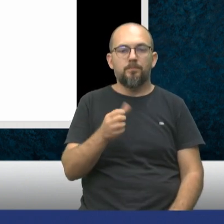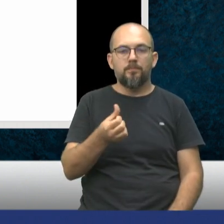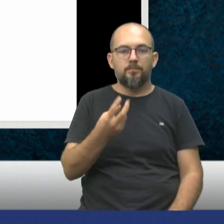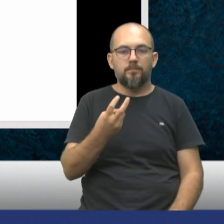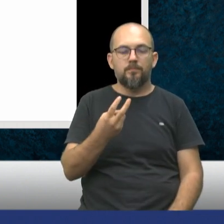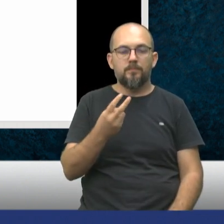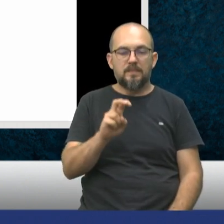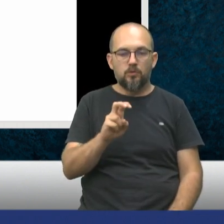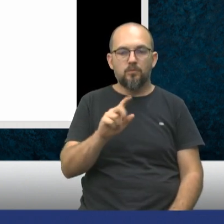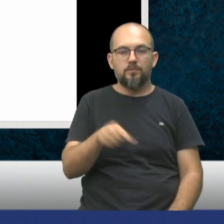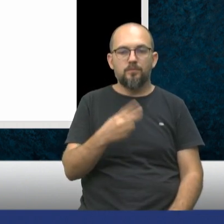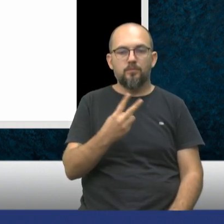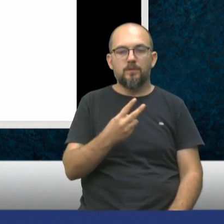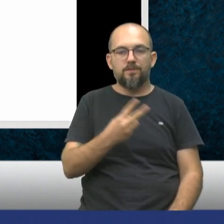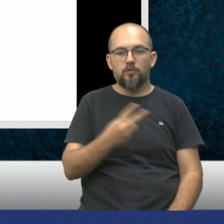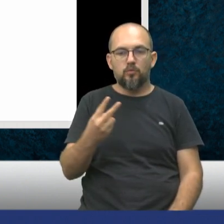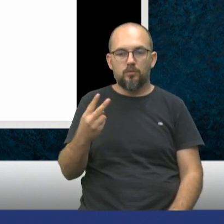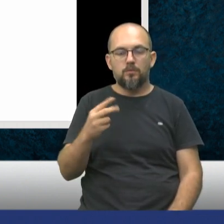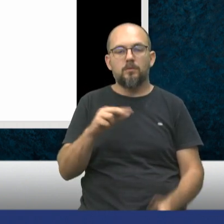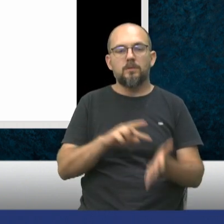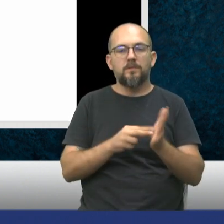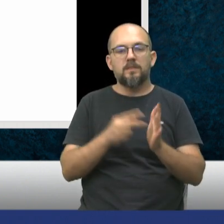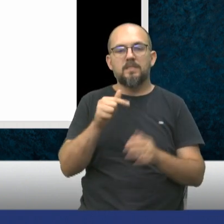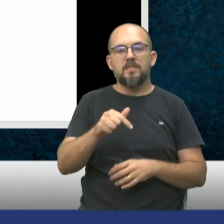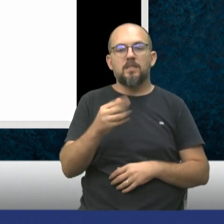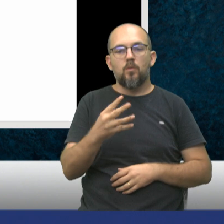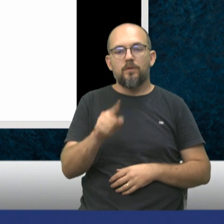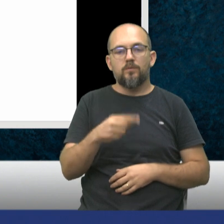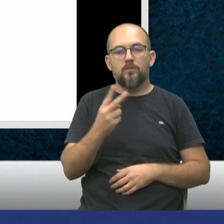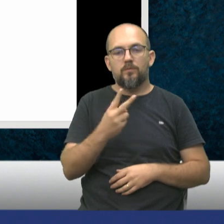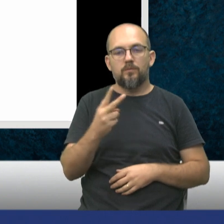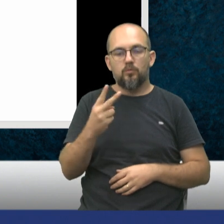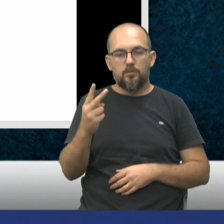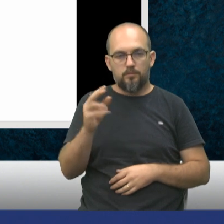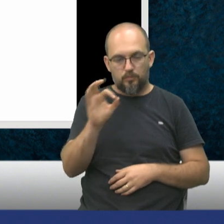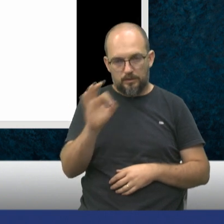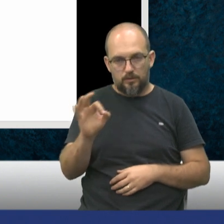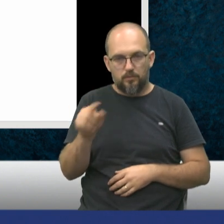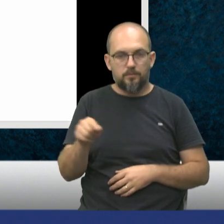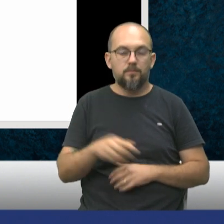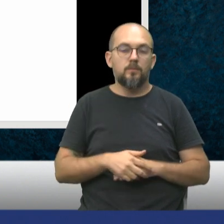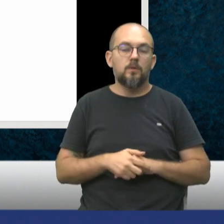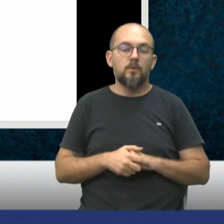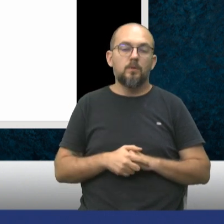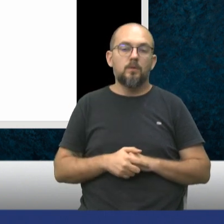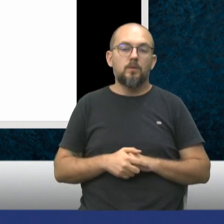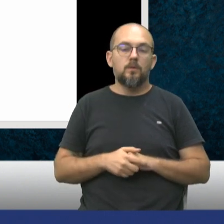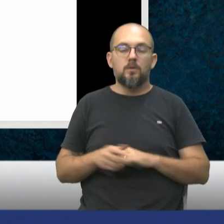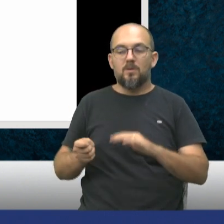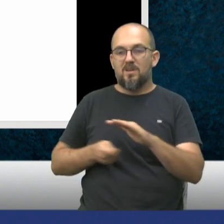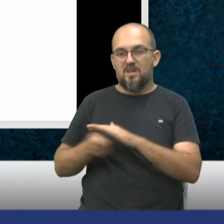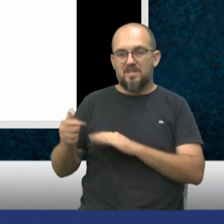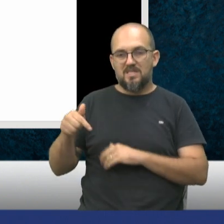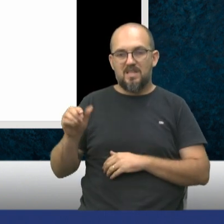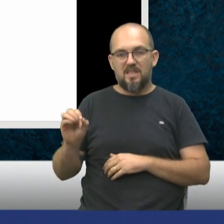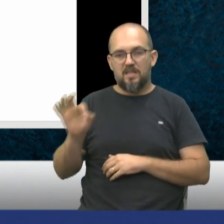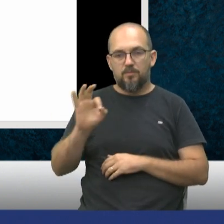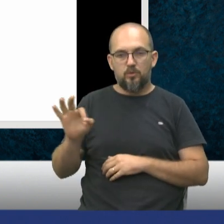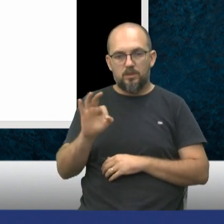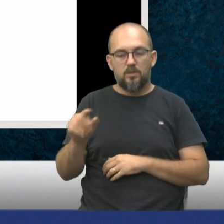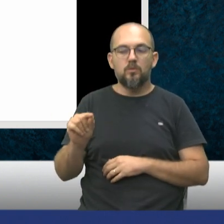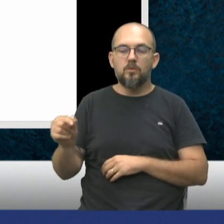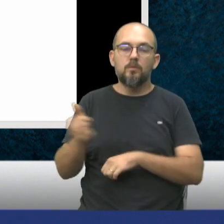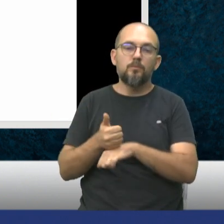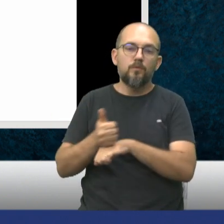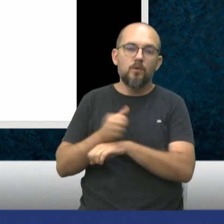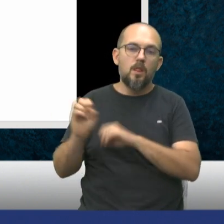21.865.222, que representa 74,38%. Em relação à aplicação de 70% para os